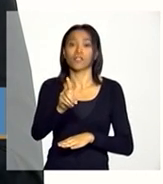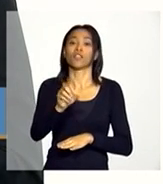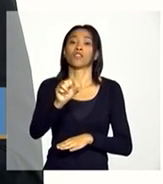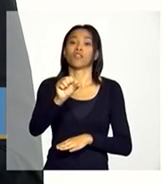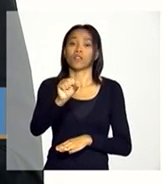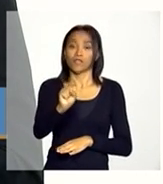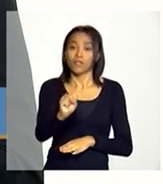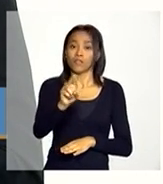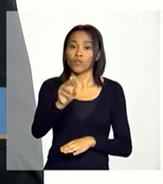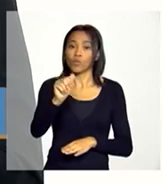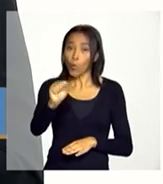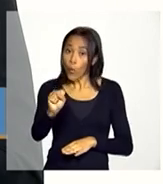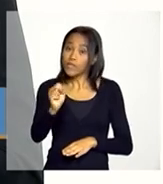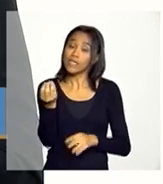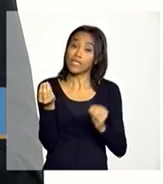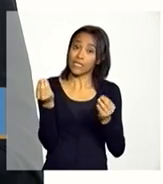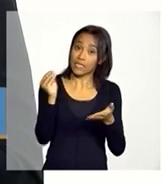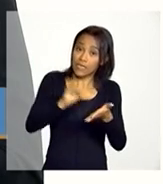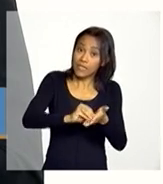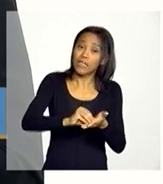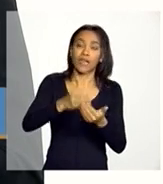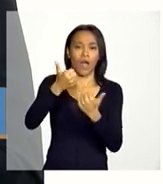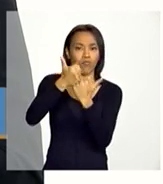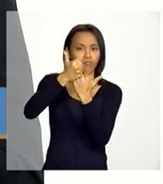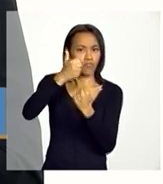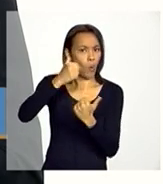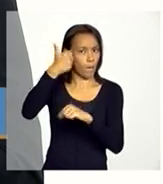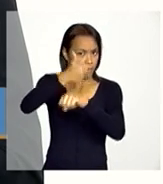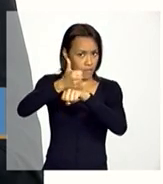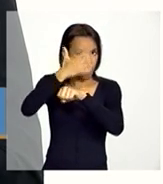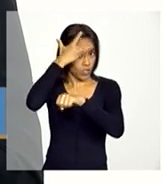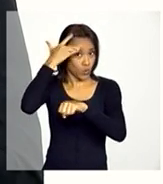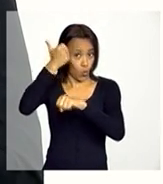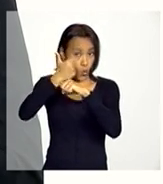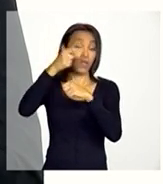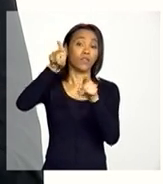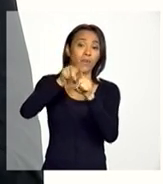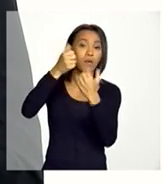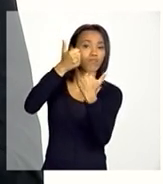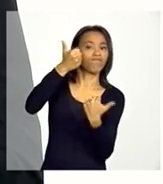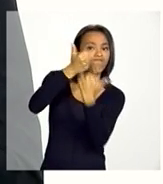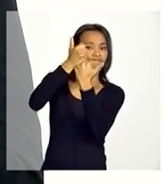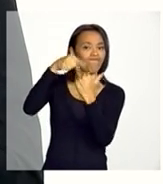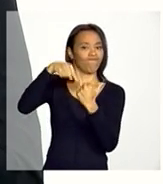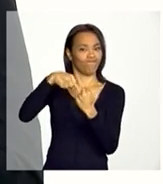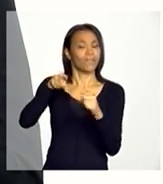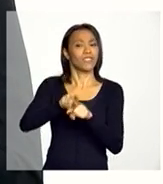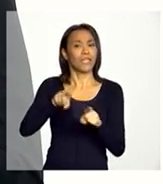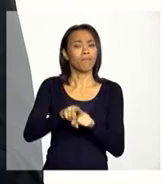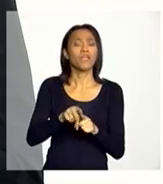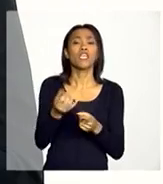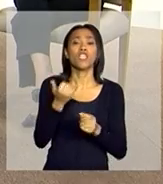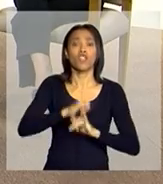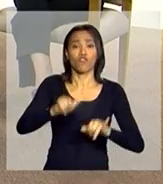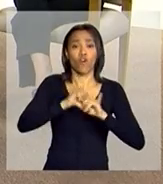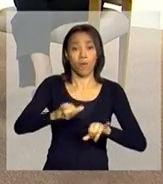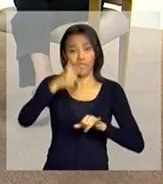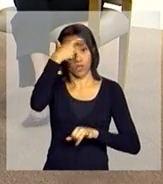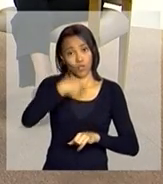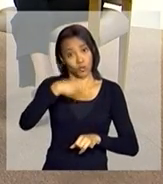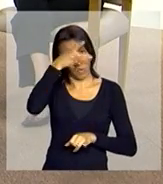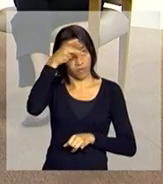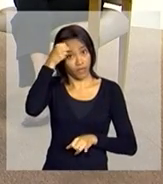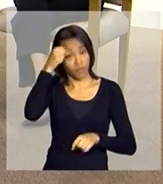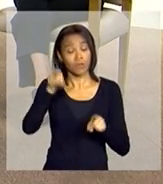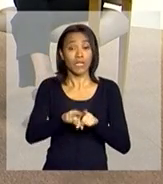insira o administrador titular o administrador adjunto e atualize os dados do prefeito administrador titular e adjunto da